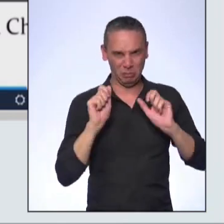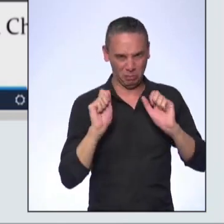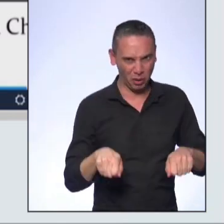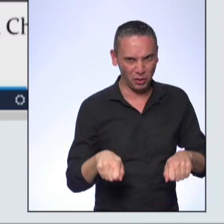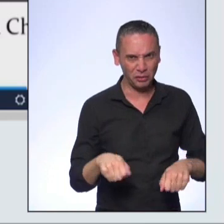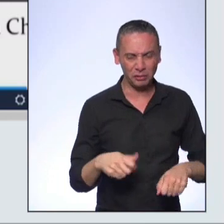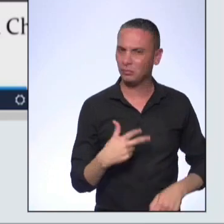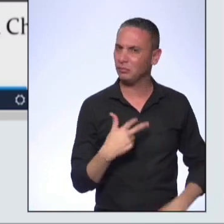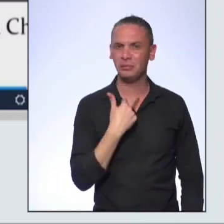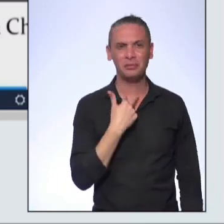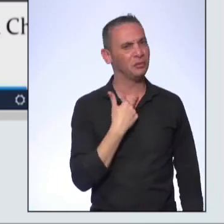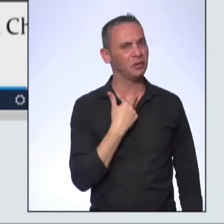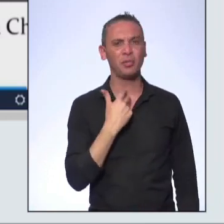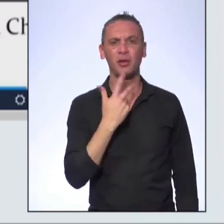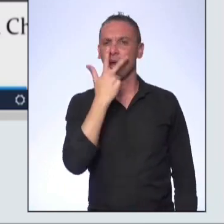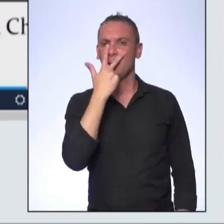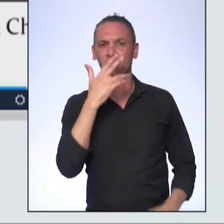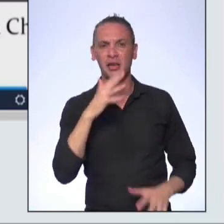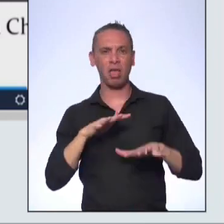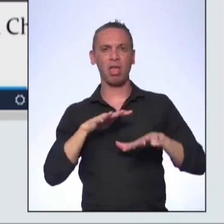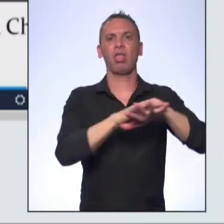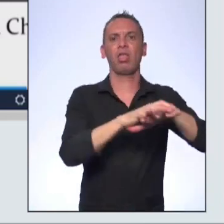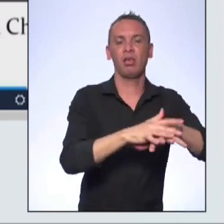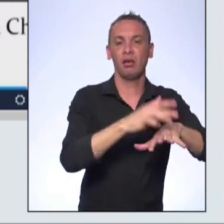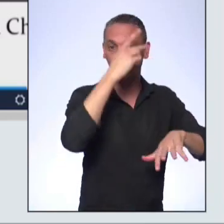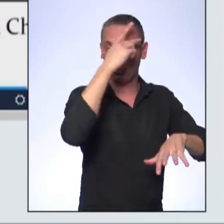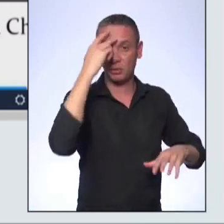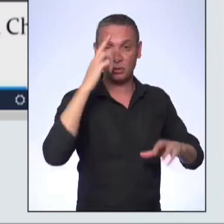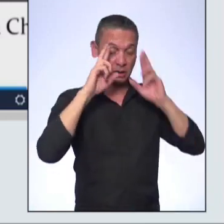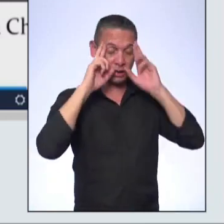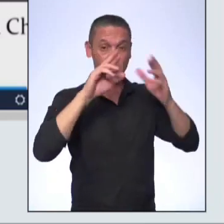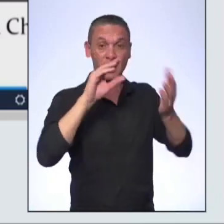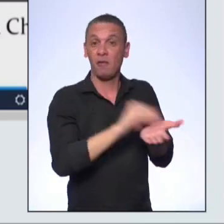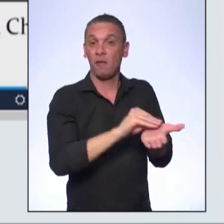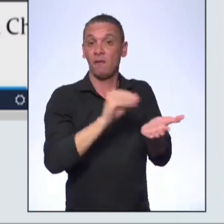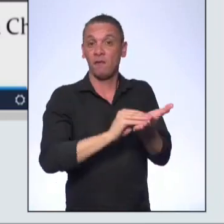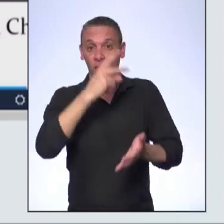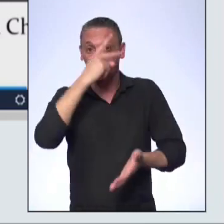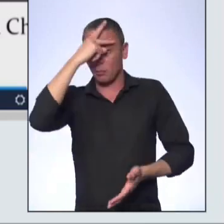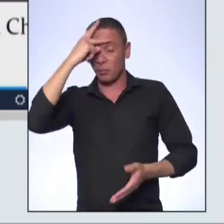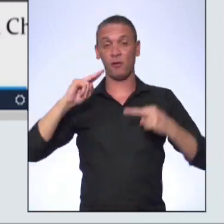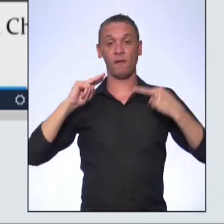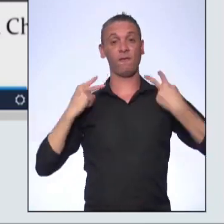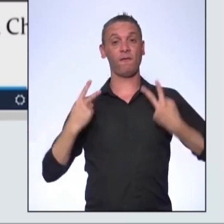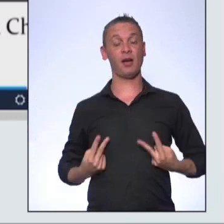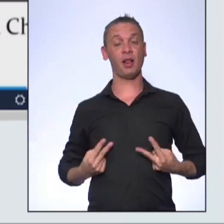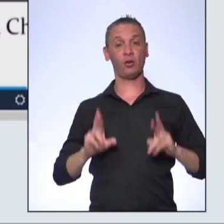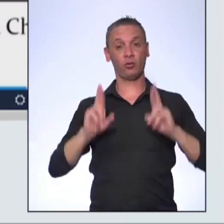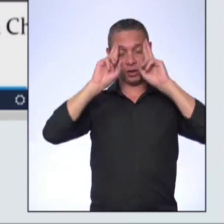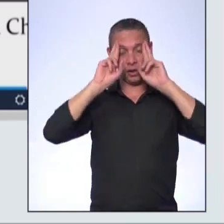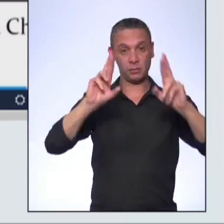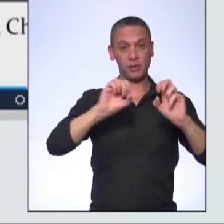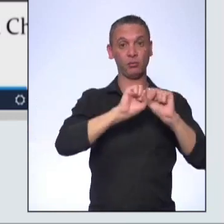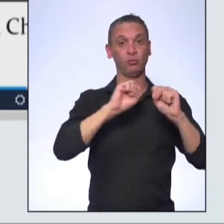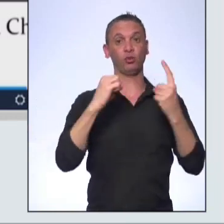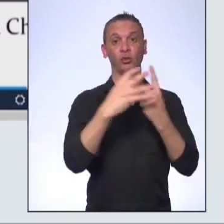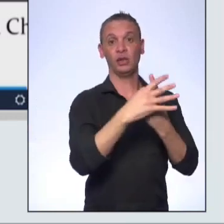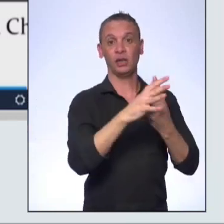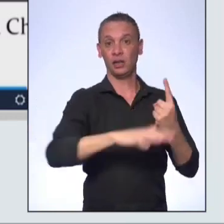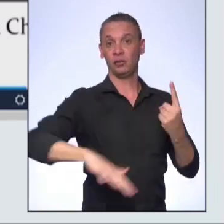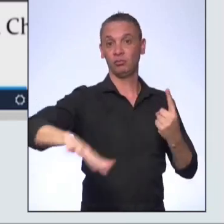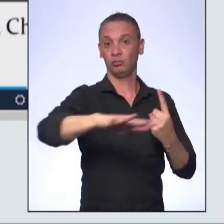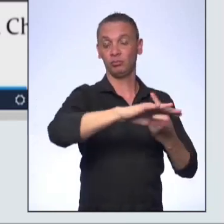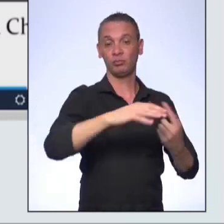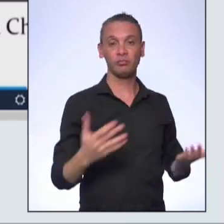era considerado uma invasão de intimidade e um desrespeito violento aos valores morais da sociedade daquela época.